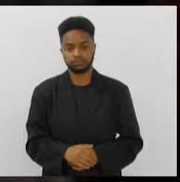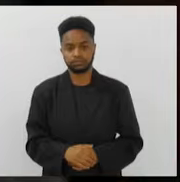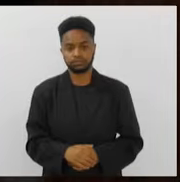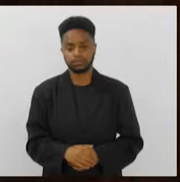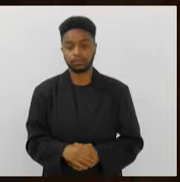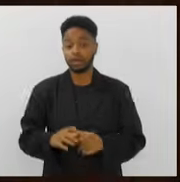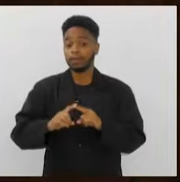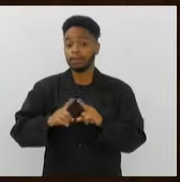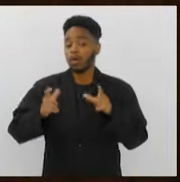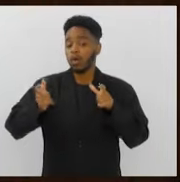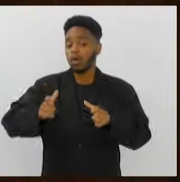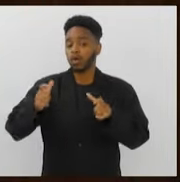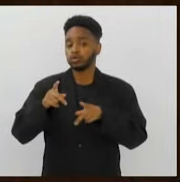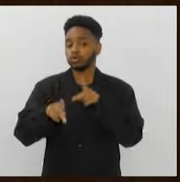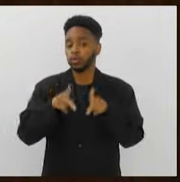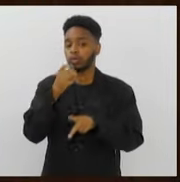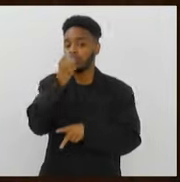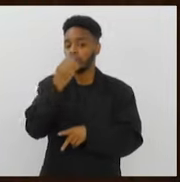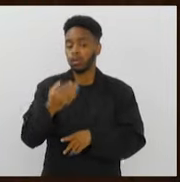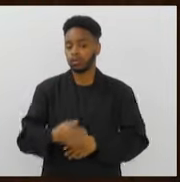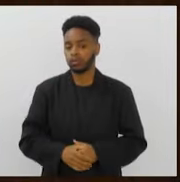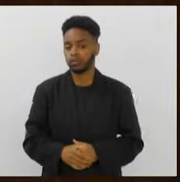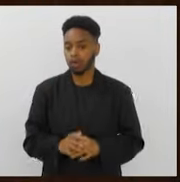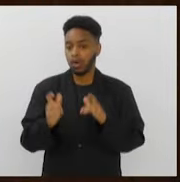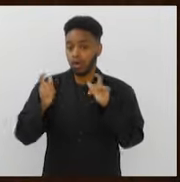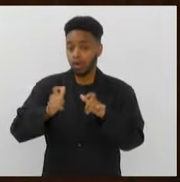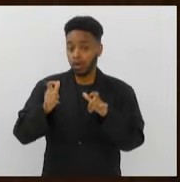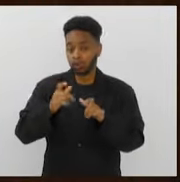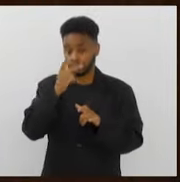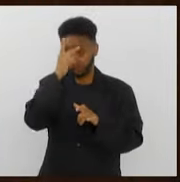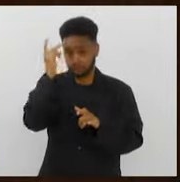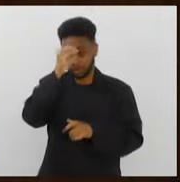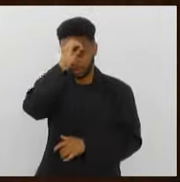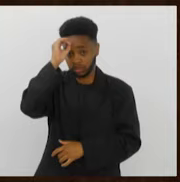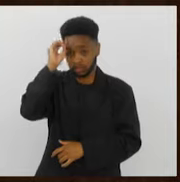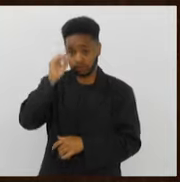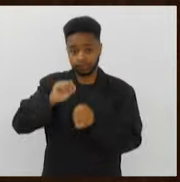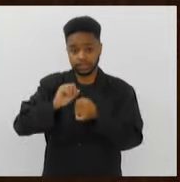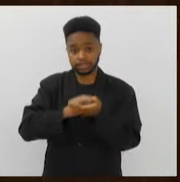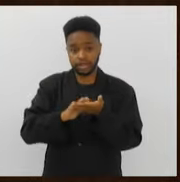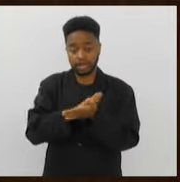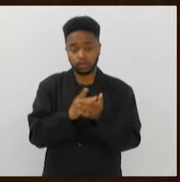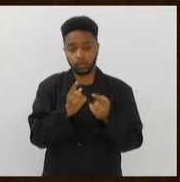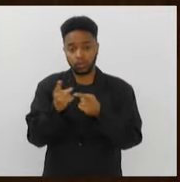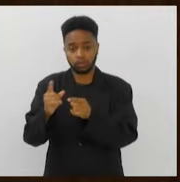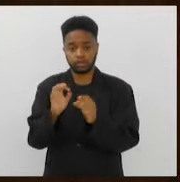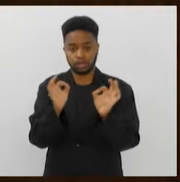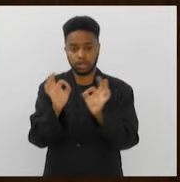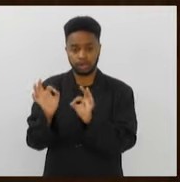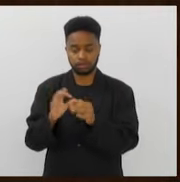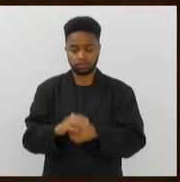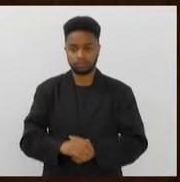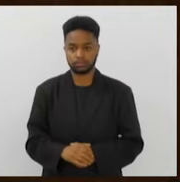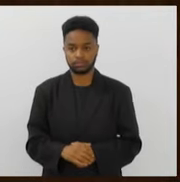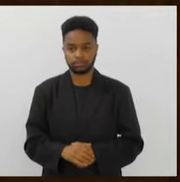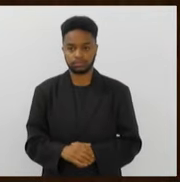Aonde fica a população de bem? Aonde fica o inocente que nunca fez nada para ninguém?